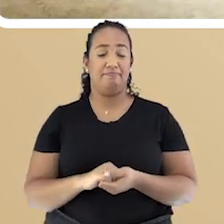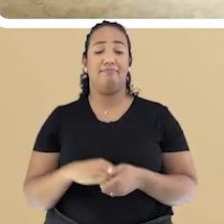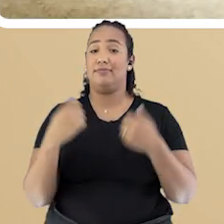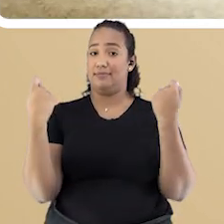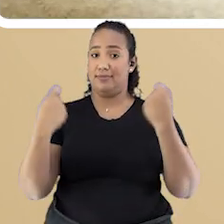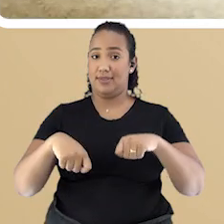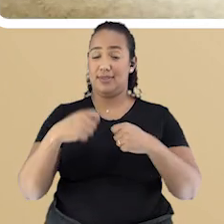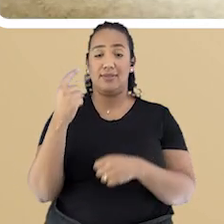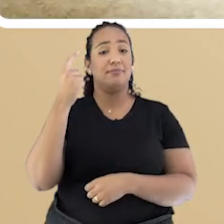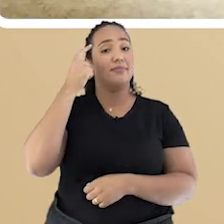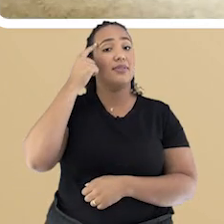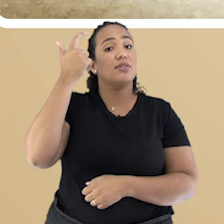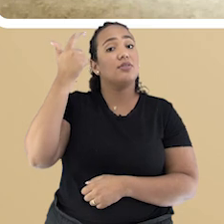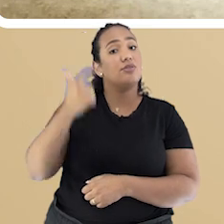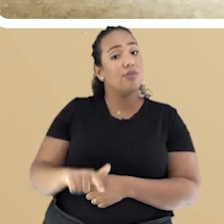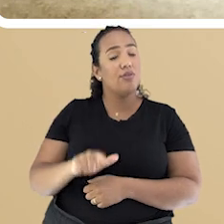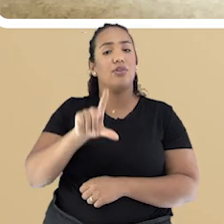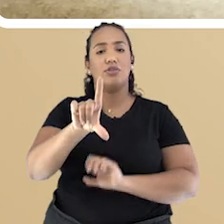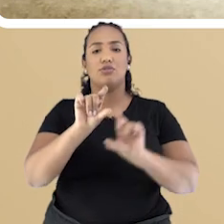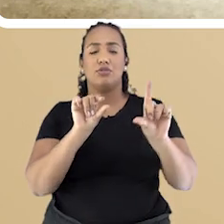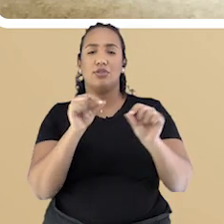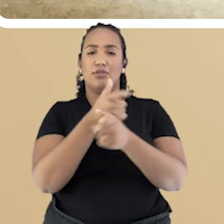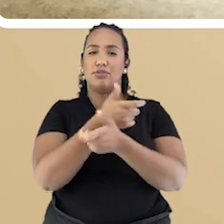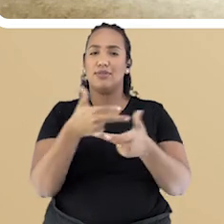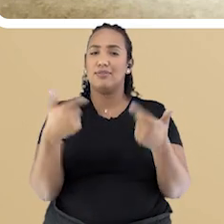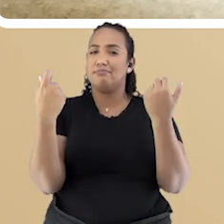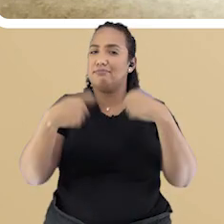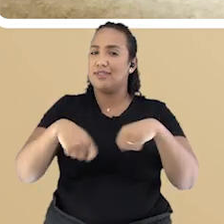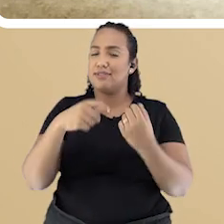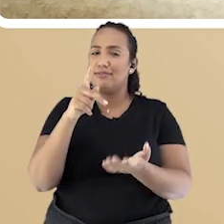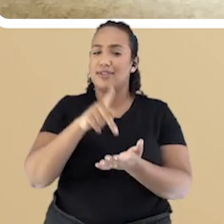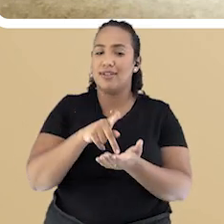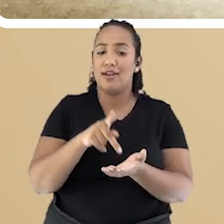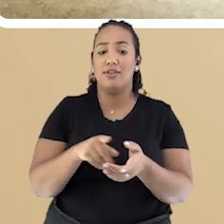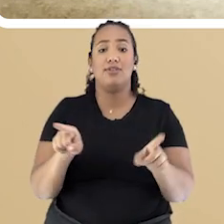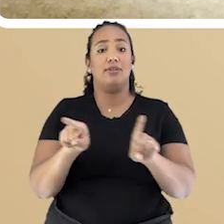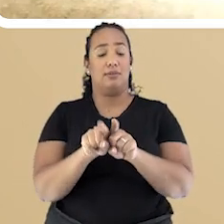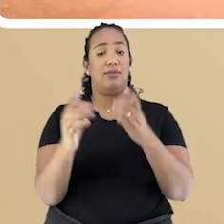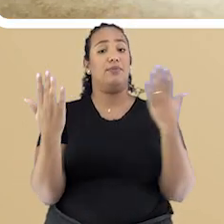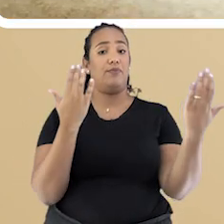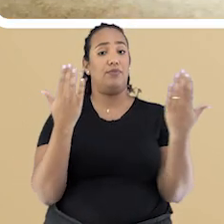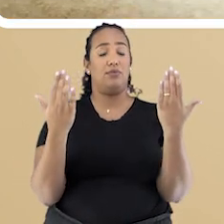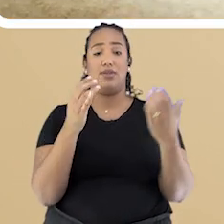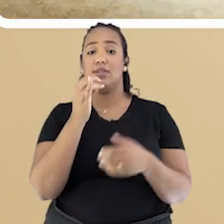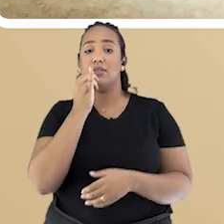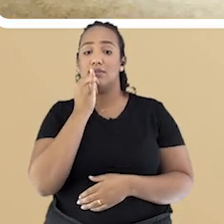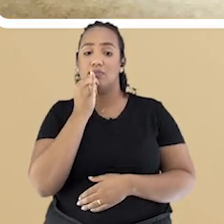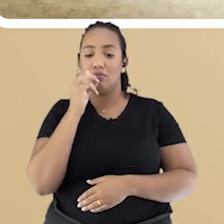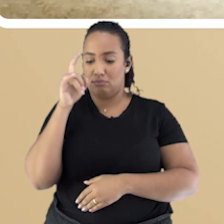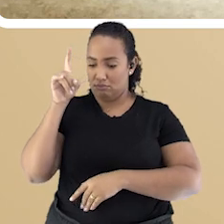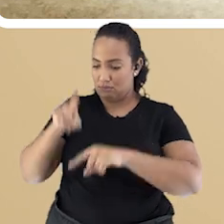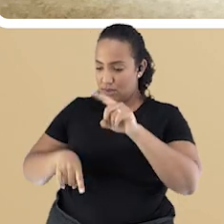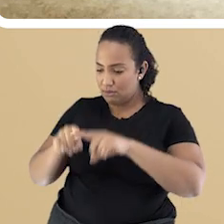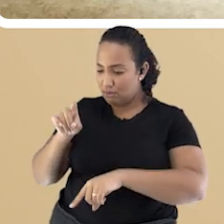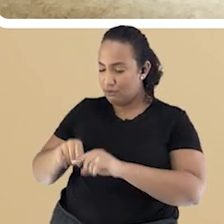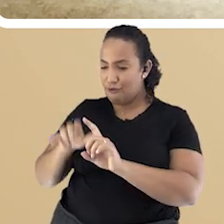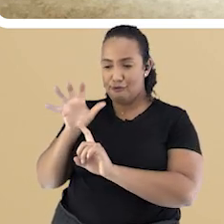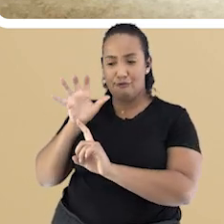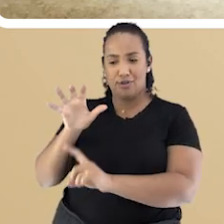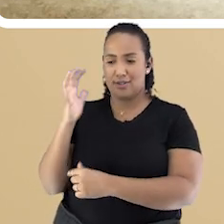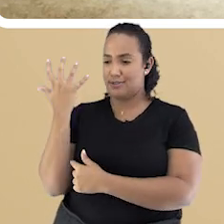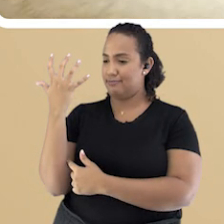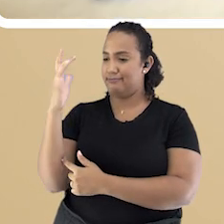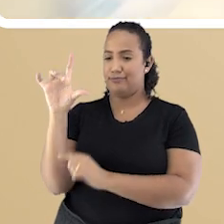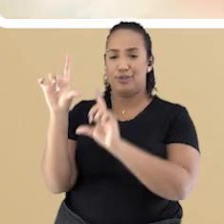preciso repensar, escolher só o que realmente precisar e pesquisar e comparar antes de comprar. Comprar de quem produz com baixo impacto